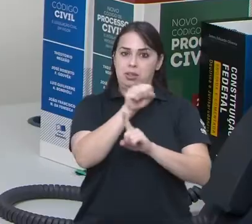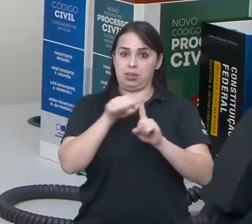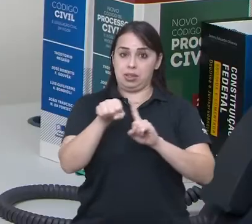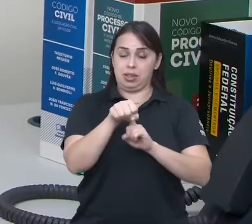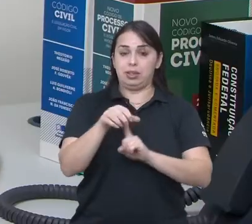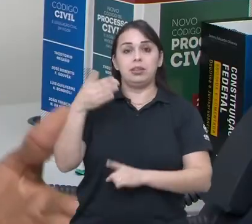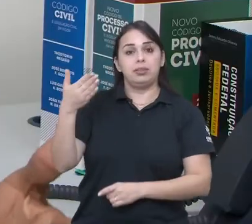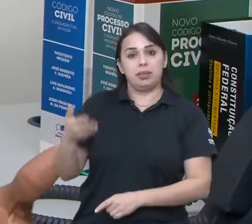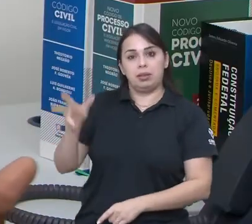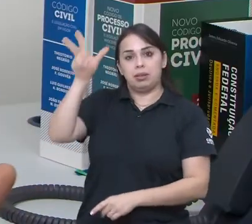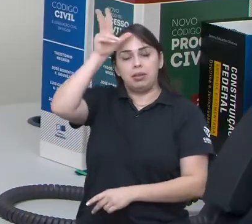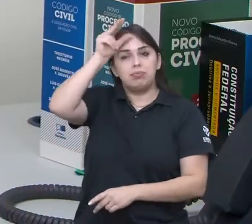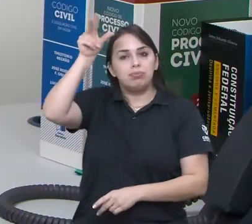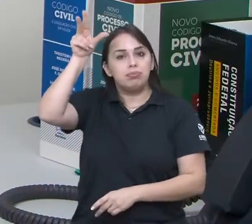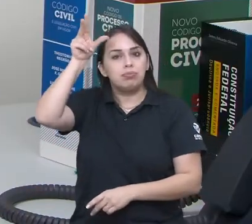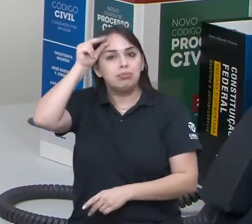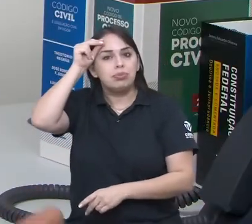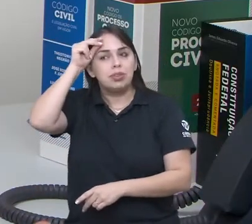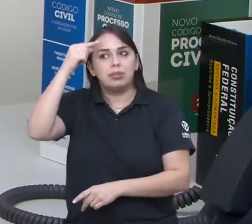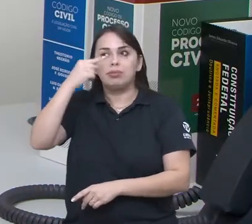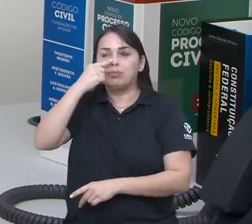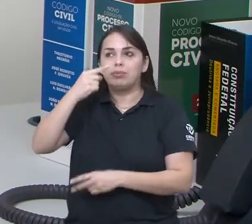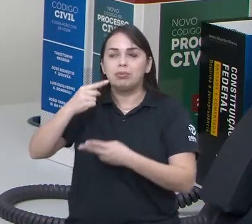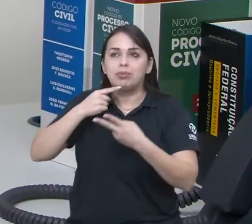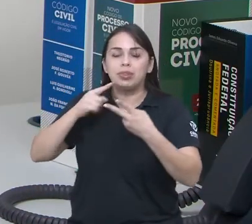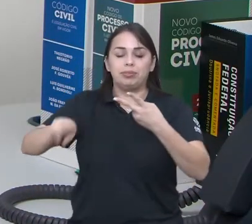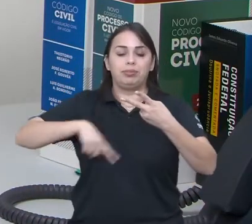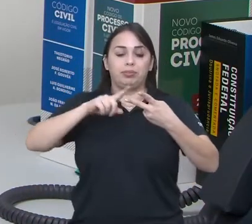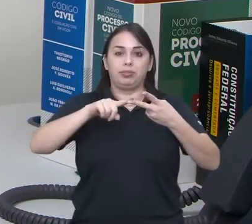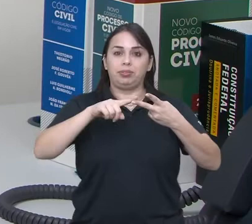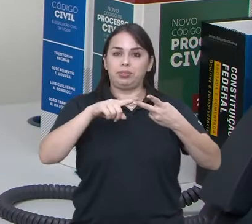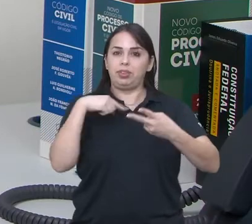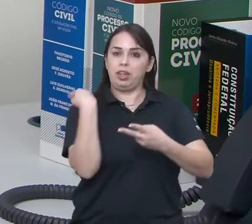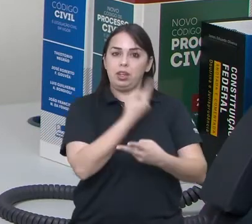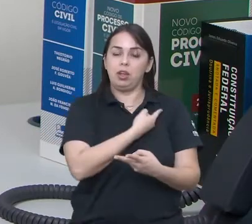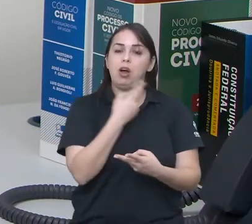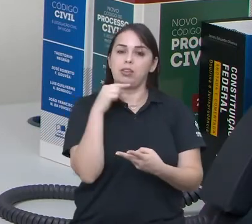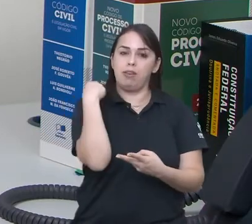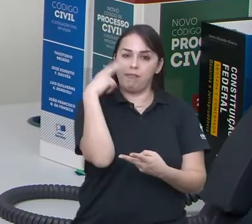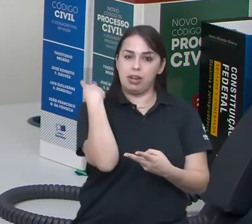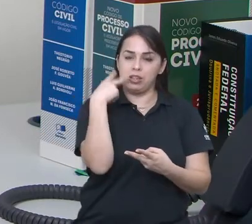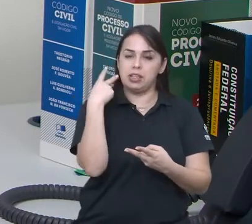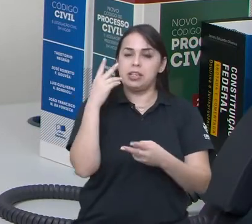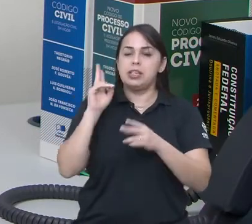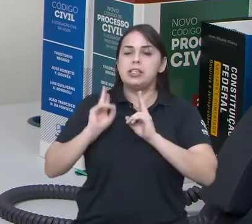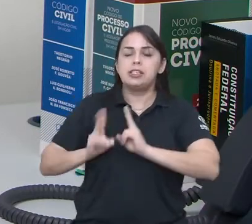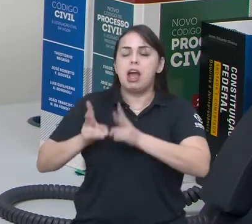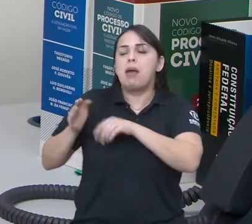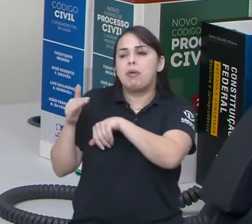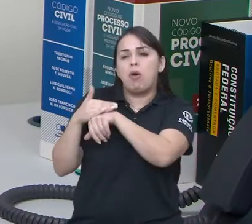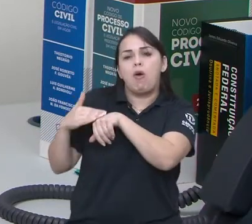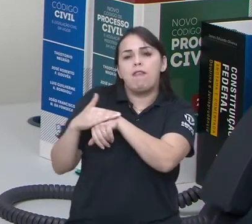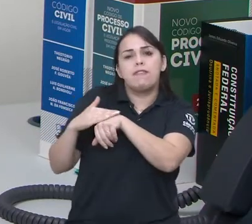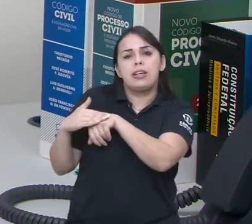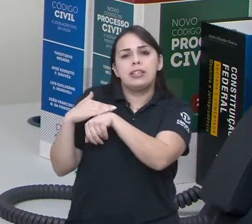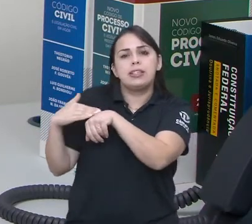sociedade. Através do prefeito, da nossa ideia que a gente teve aqui na Câmara, de estar discutindo e